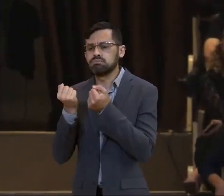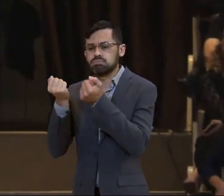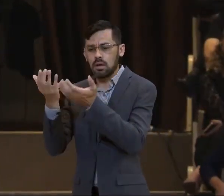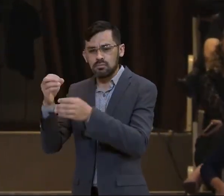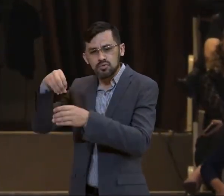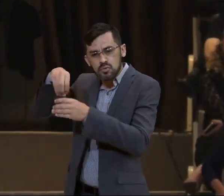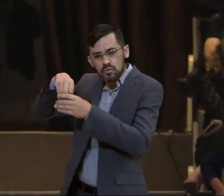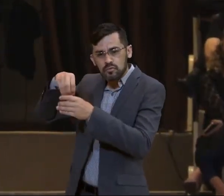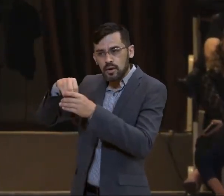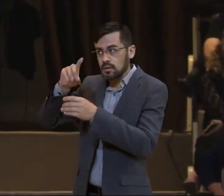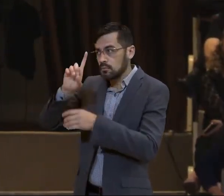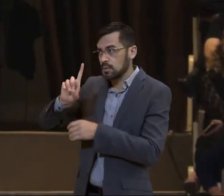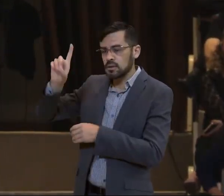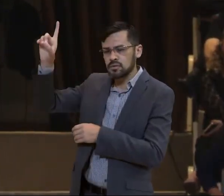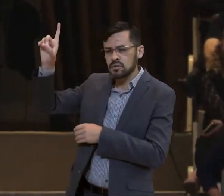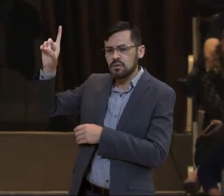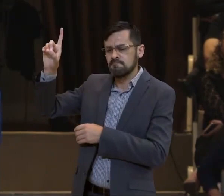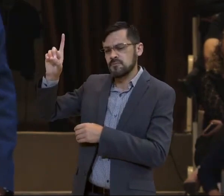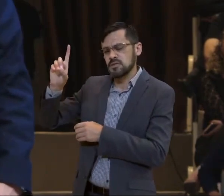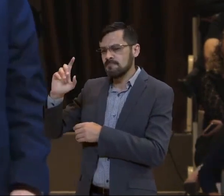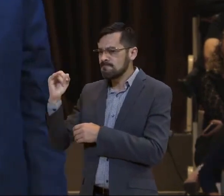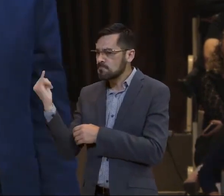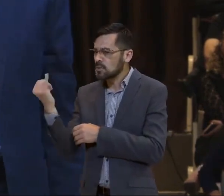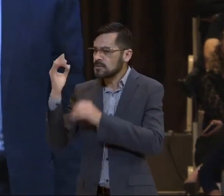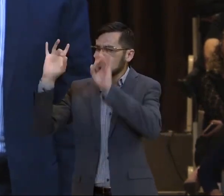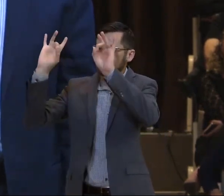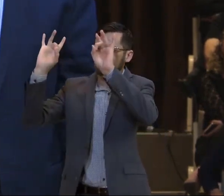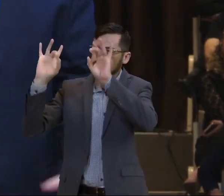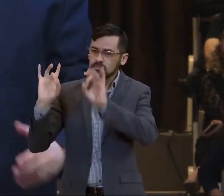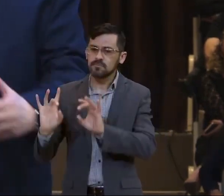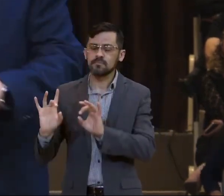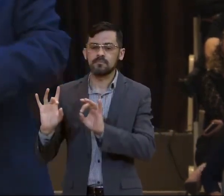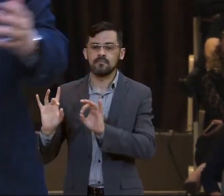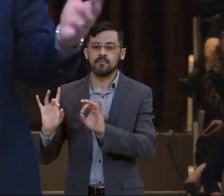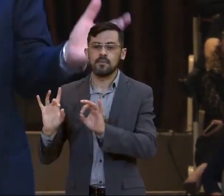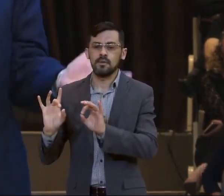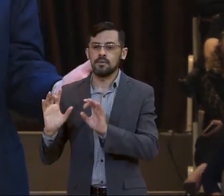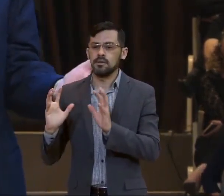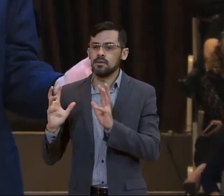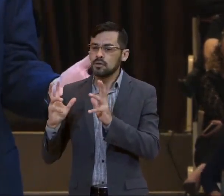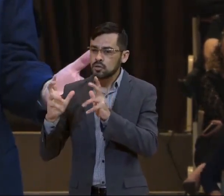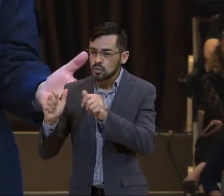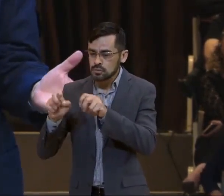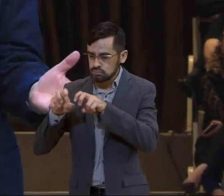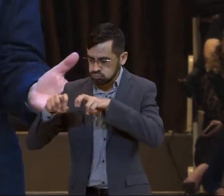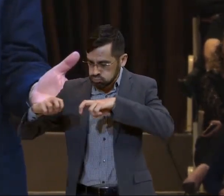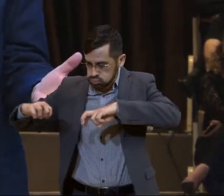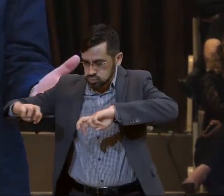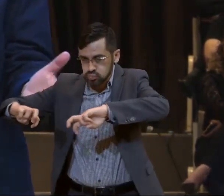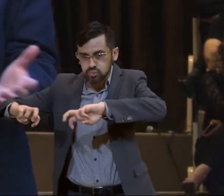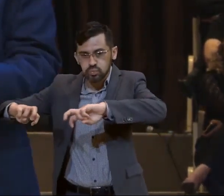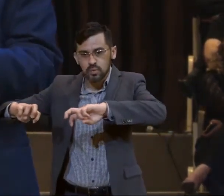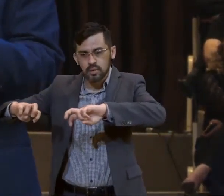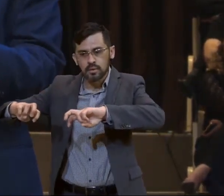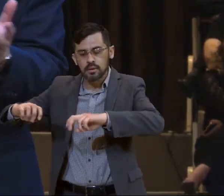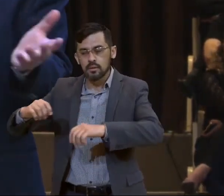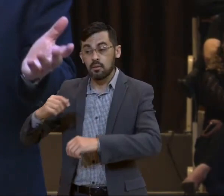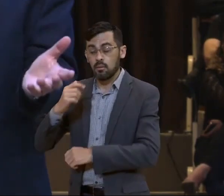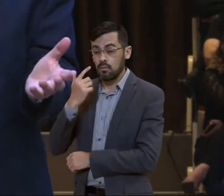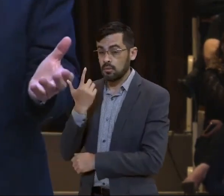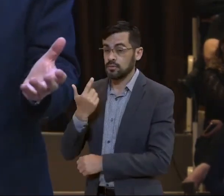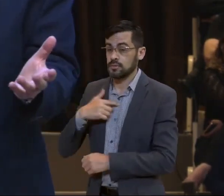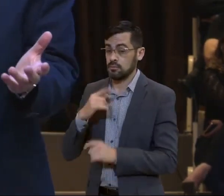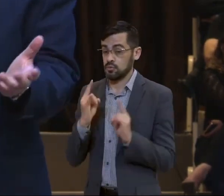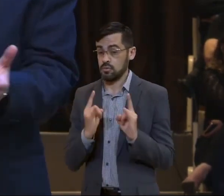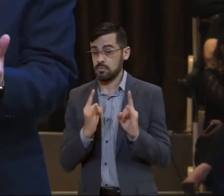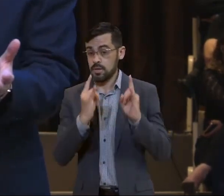Senhor de significativo e especial? E todos ali disseram: olha, nós temos um apartamento